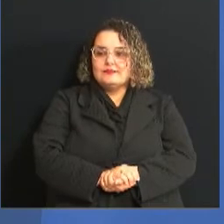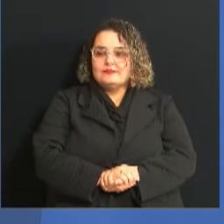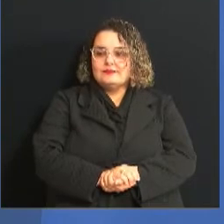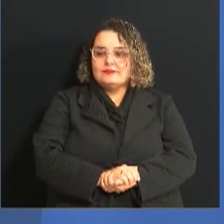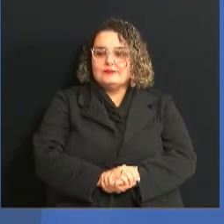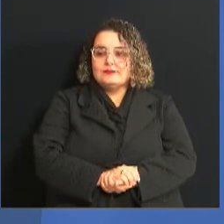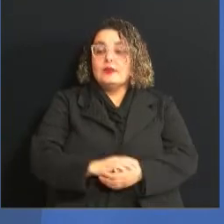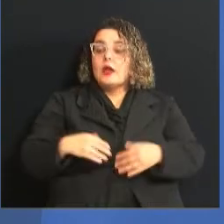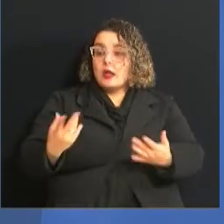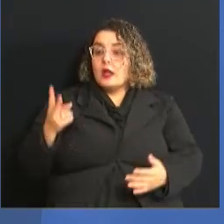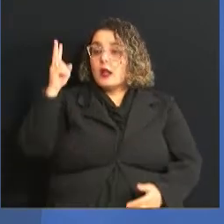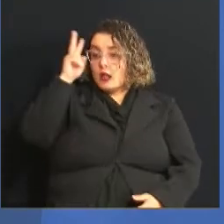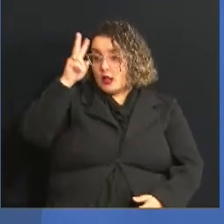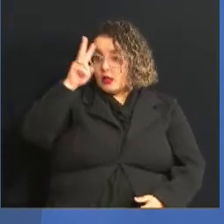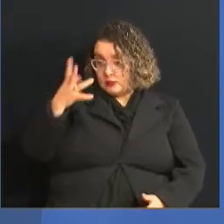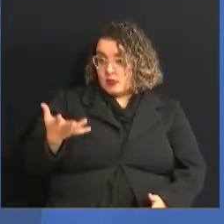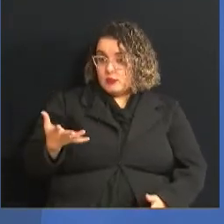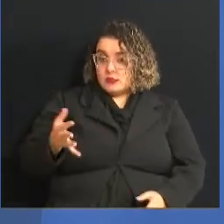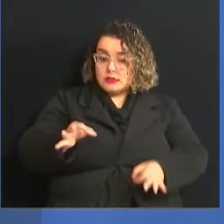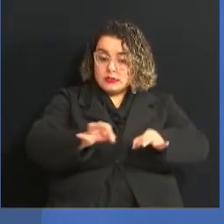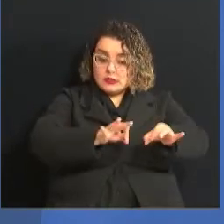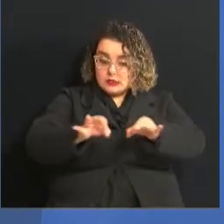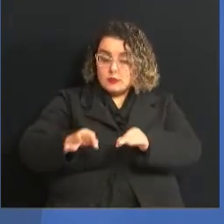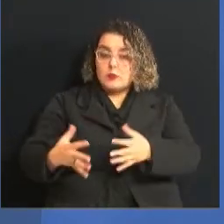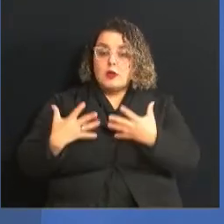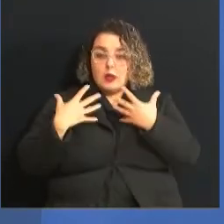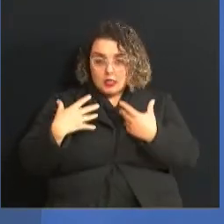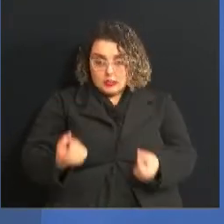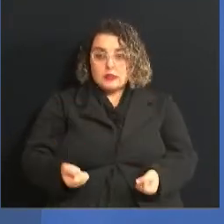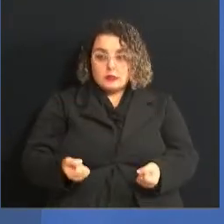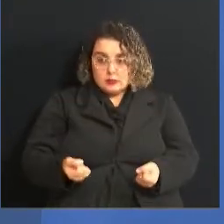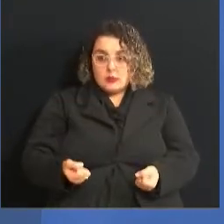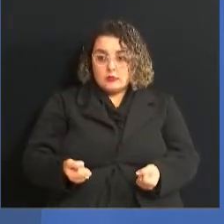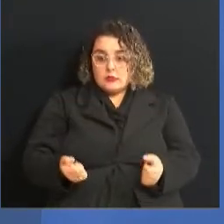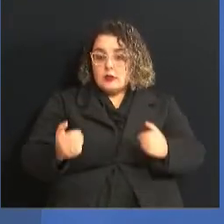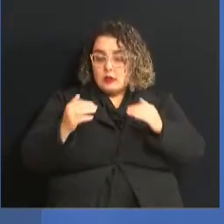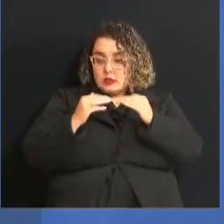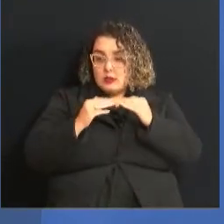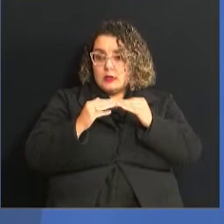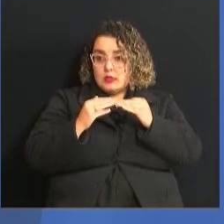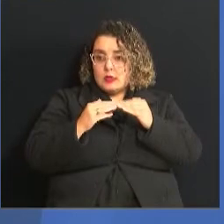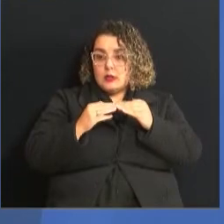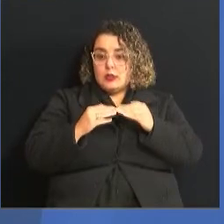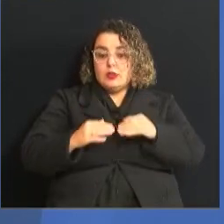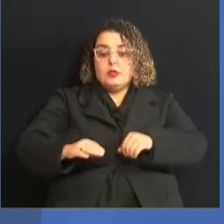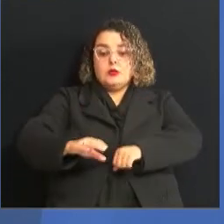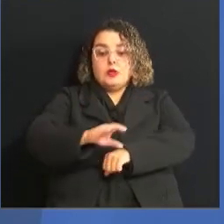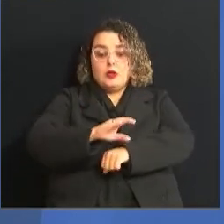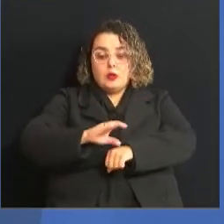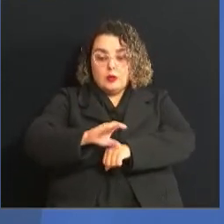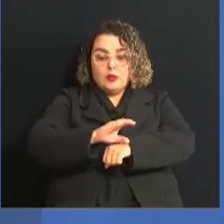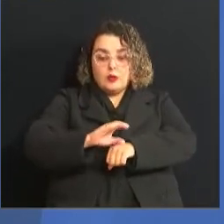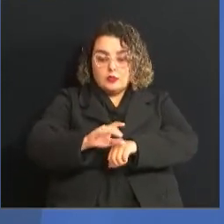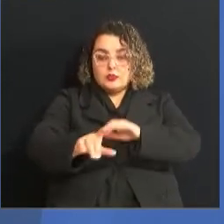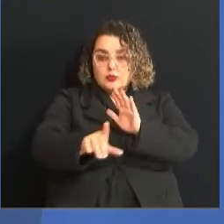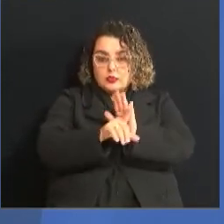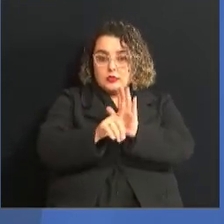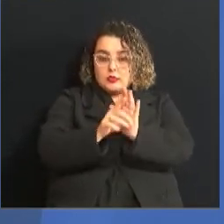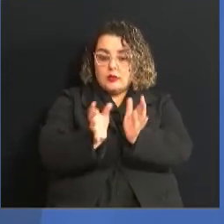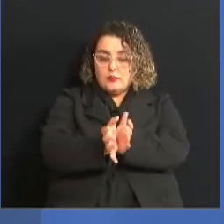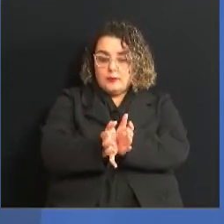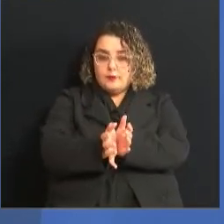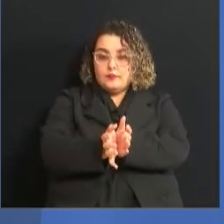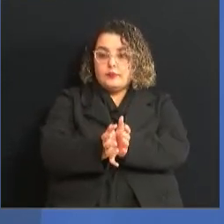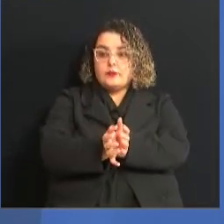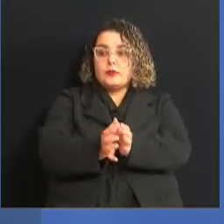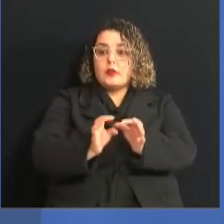E a gente lembra que esses projetos que receberam pareceres favoráveis aí da Comissão de Constituição e Legalidade, eles ficam